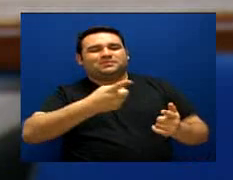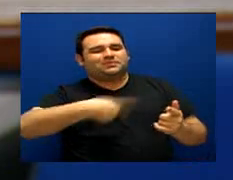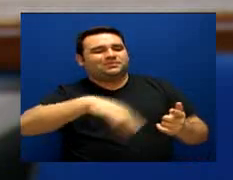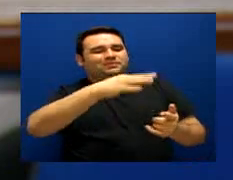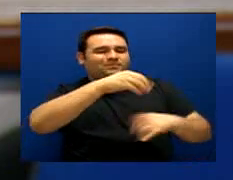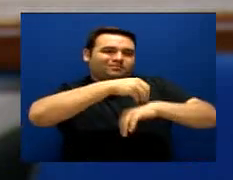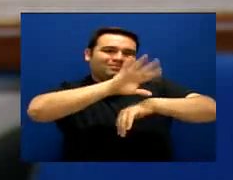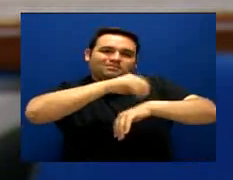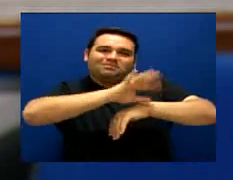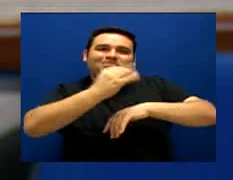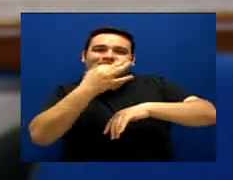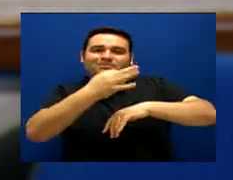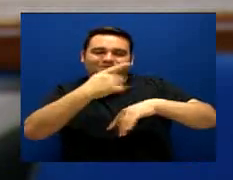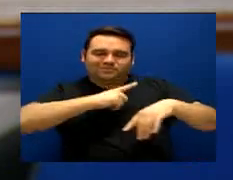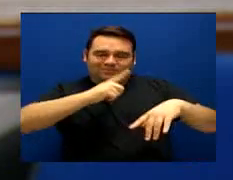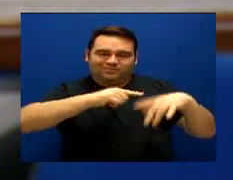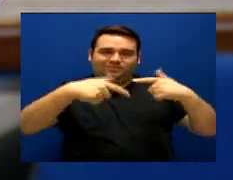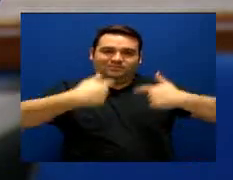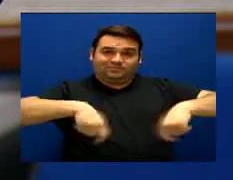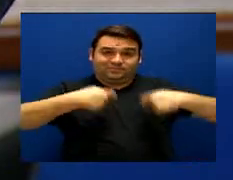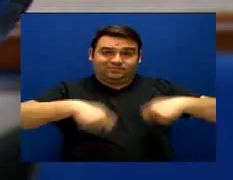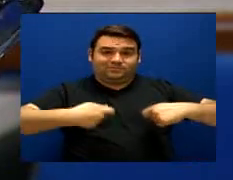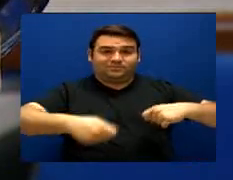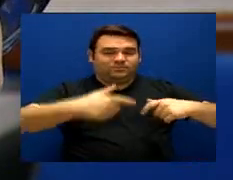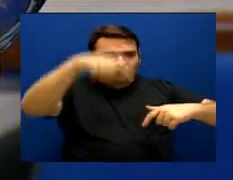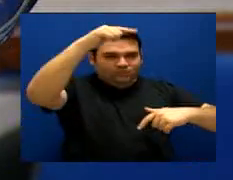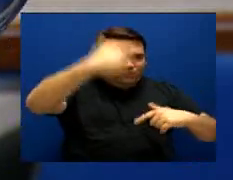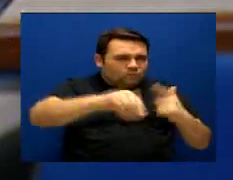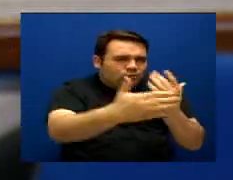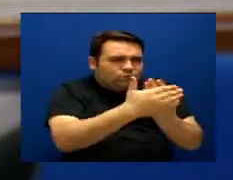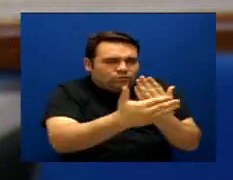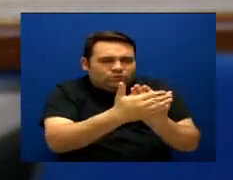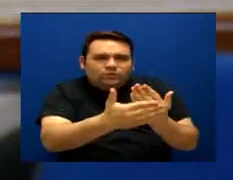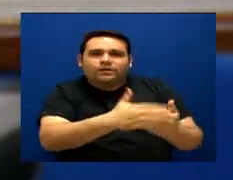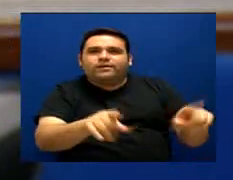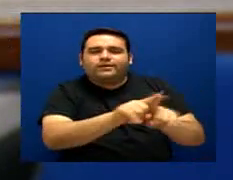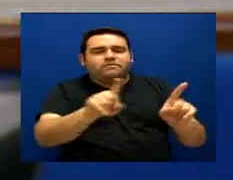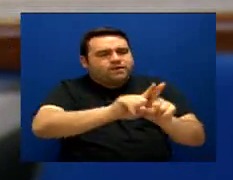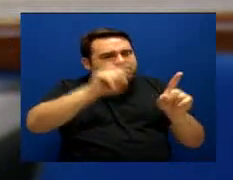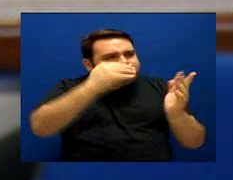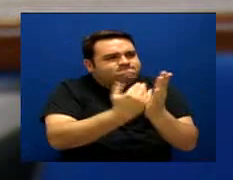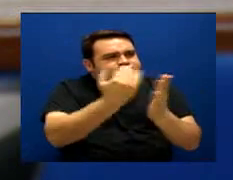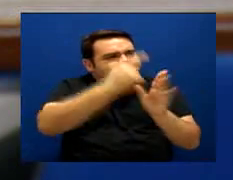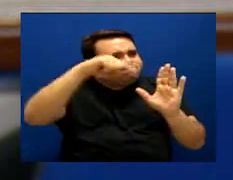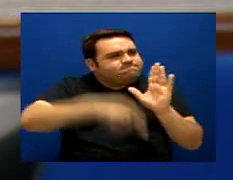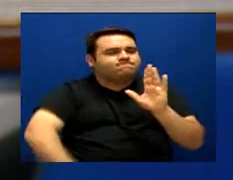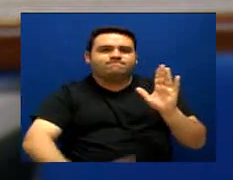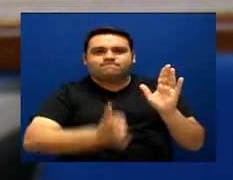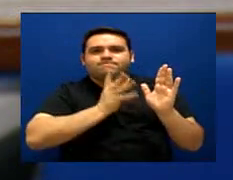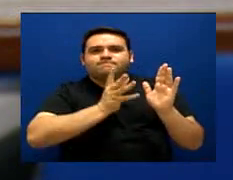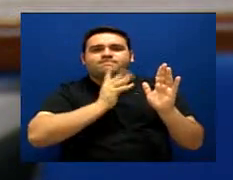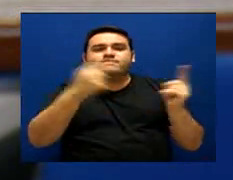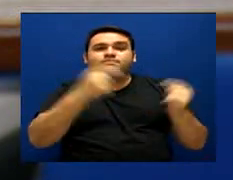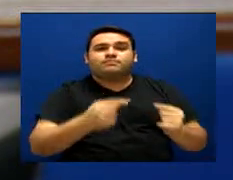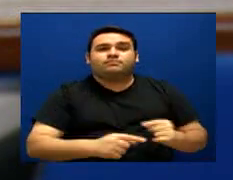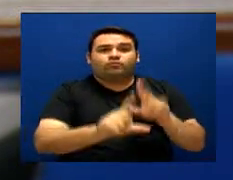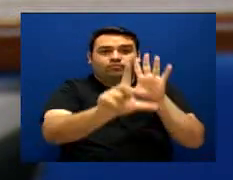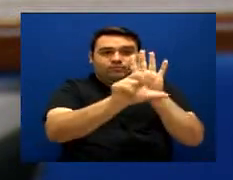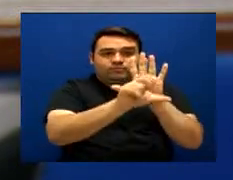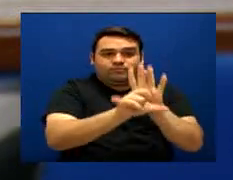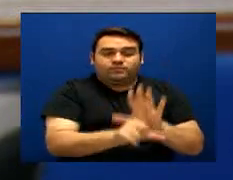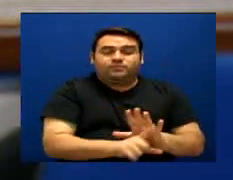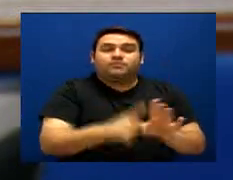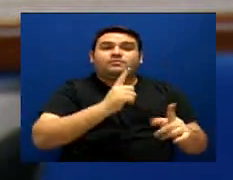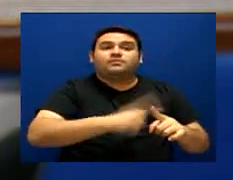propor que haja uma revisão e aprofundamento na legislação